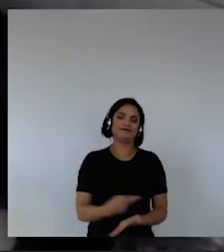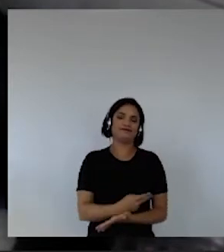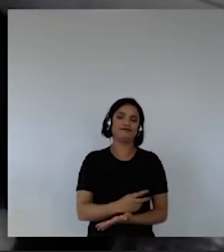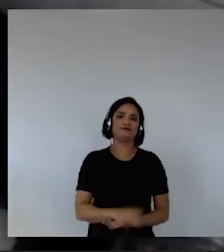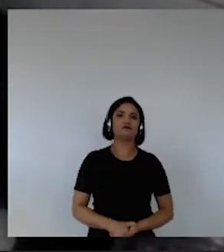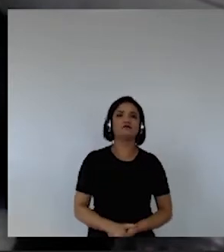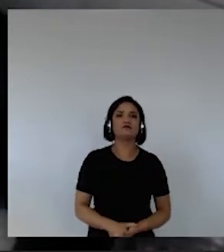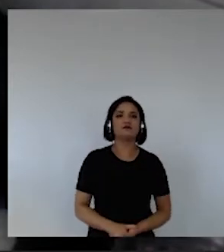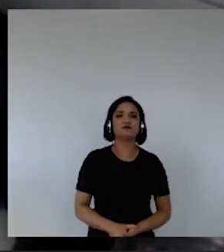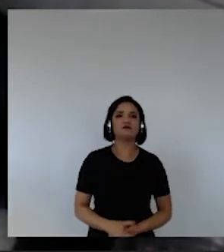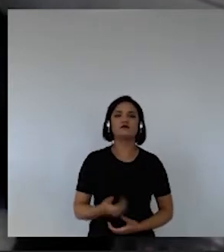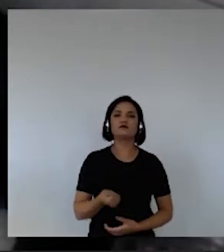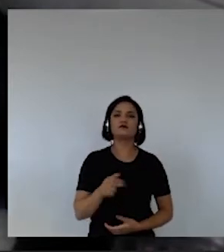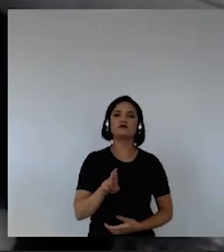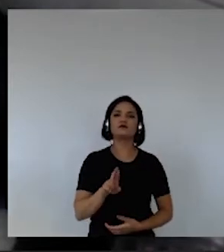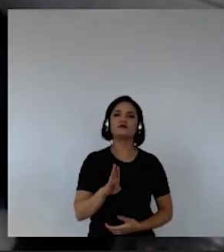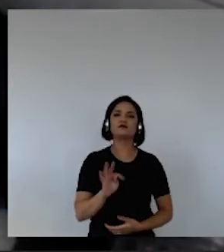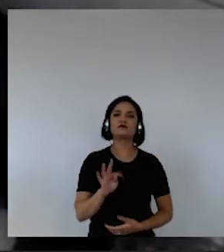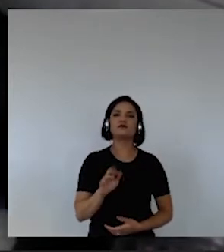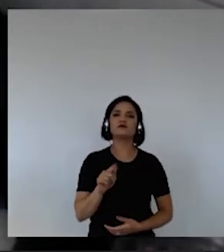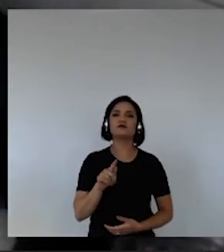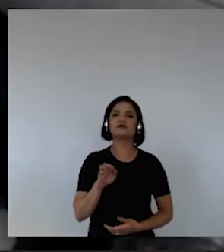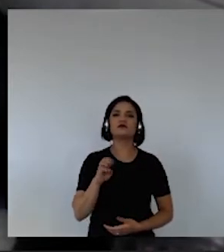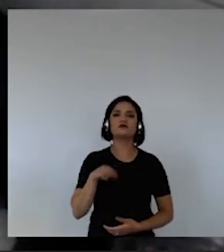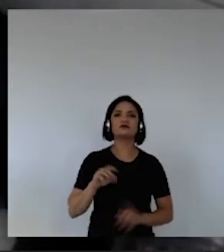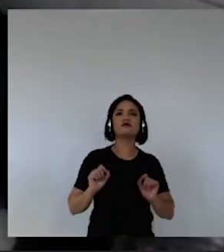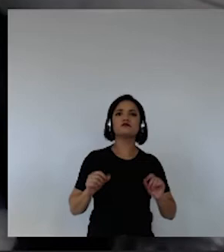E a arbitragem? Qual será